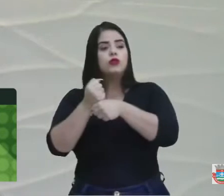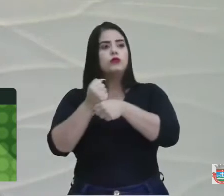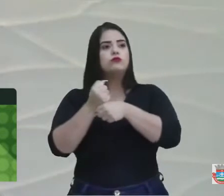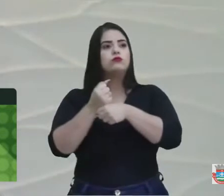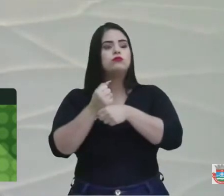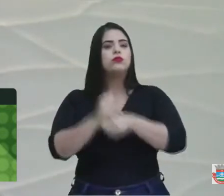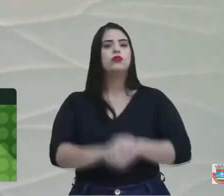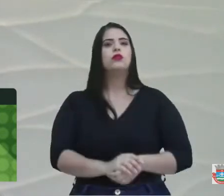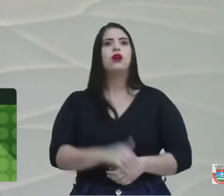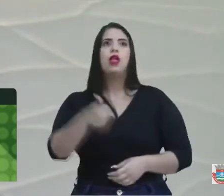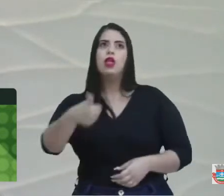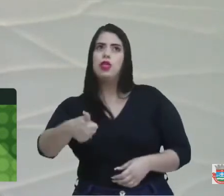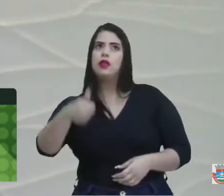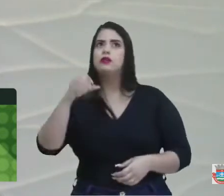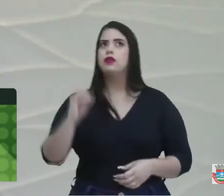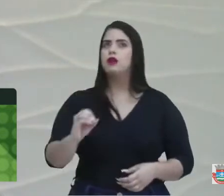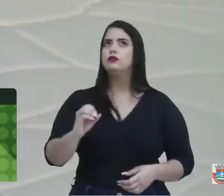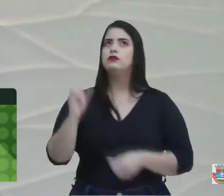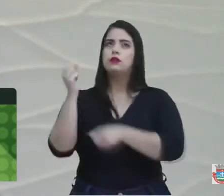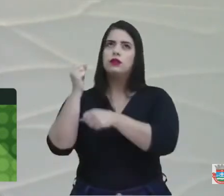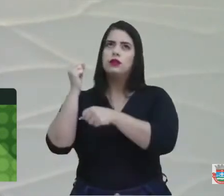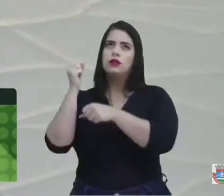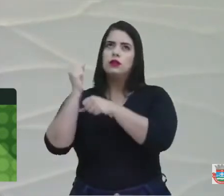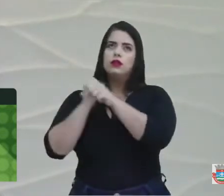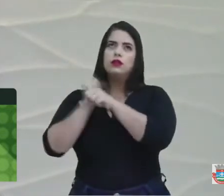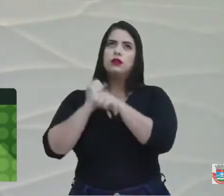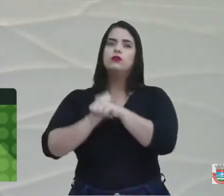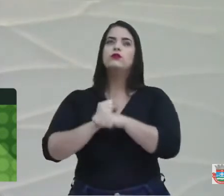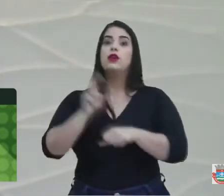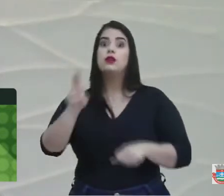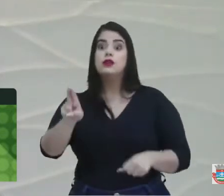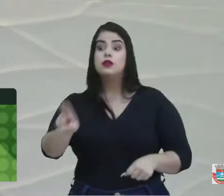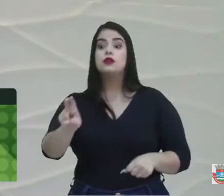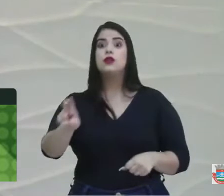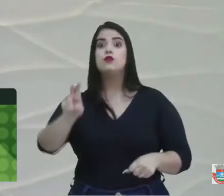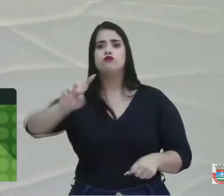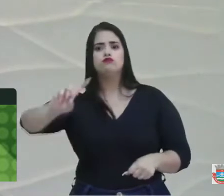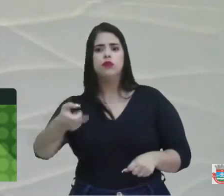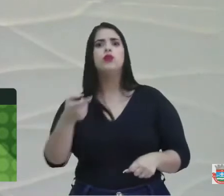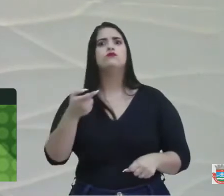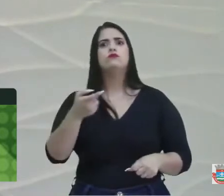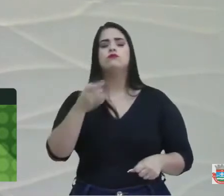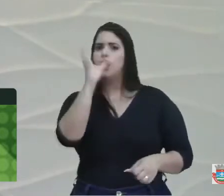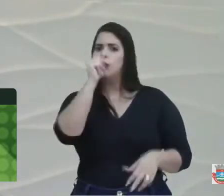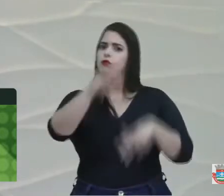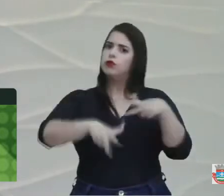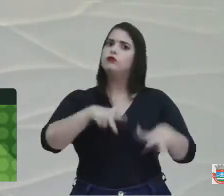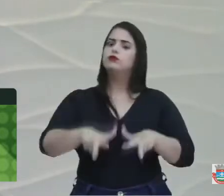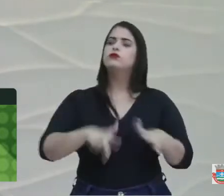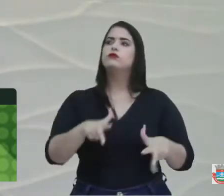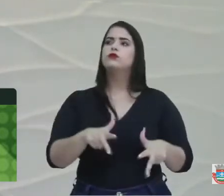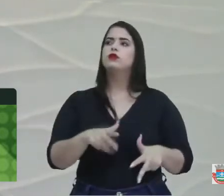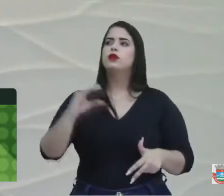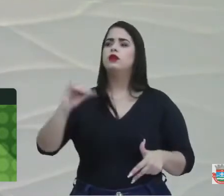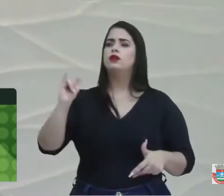nos últimos 10 anos, foram construídas mais de 5 mil cisternas no nosso município. Então, fica